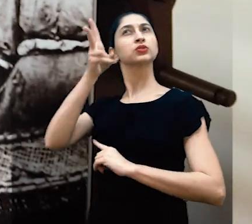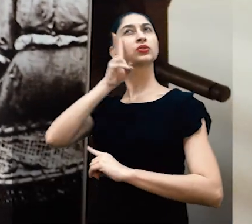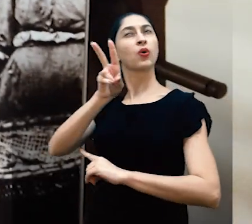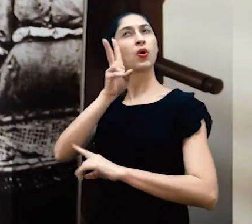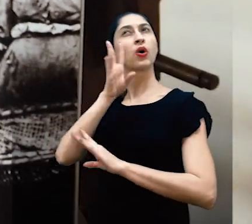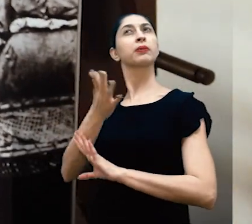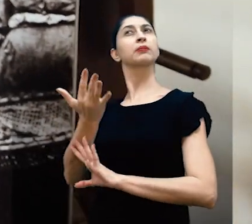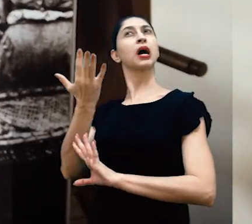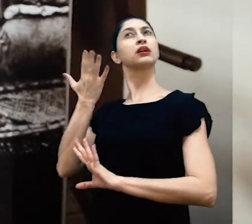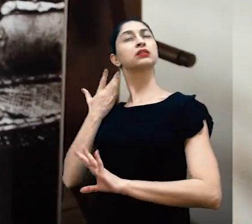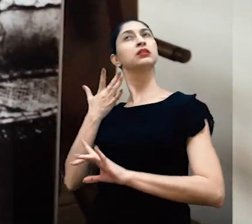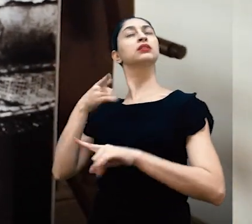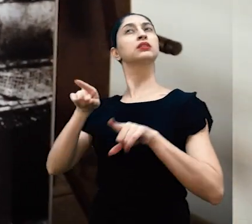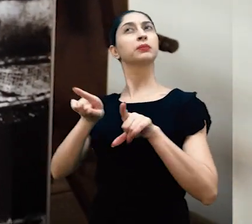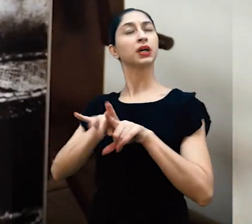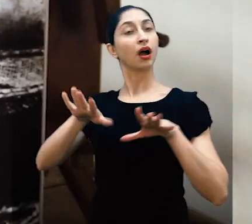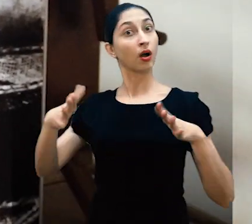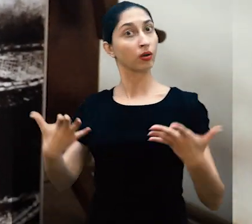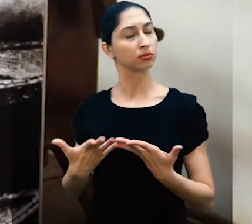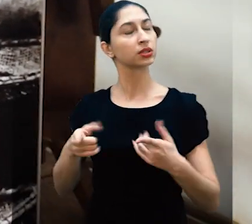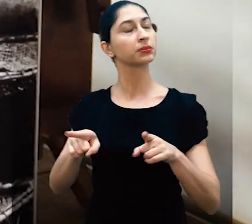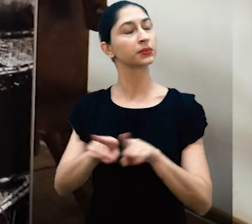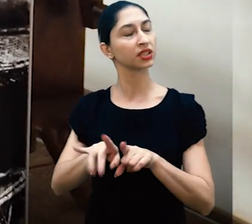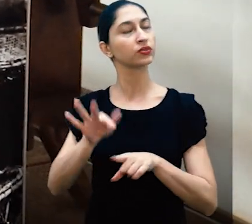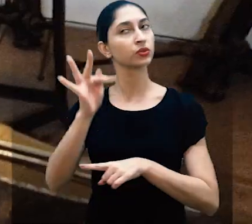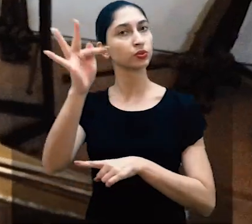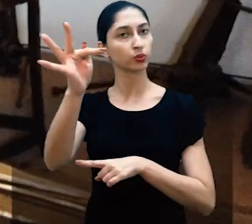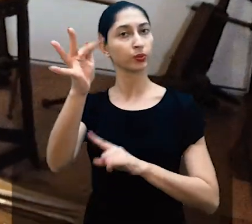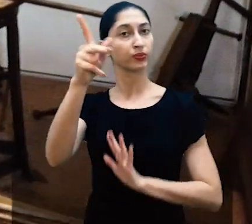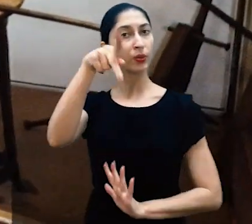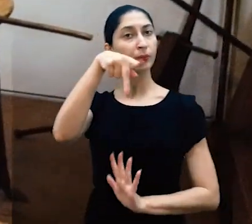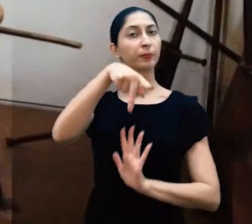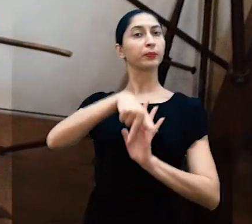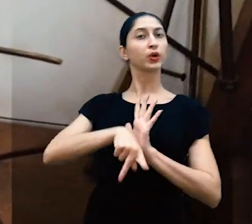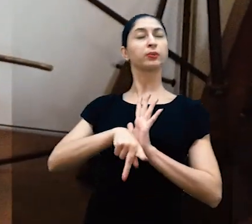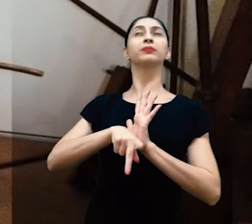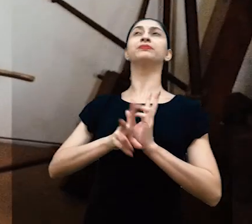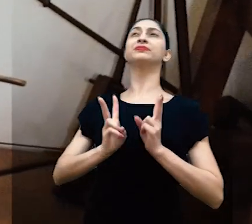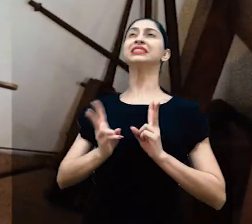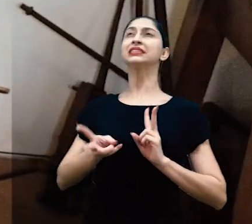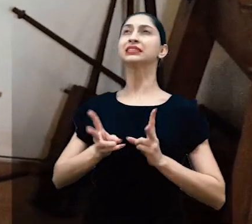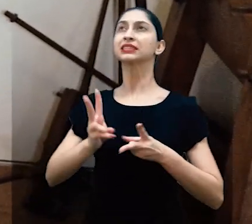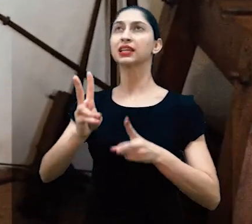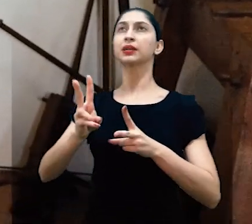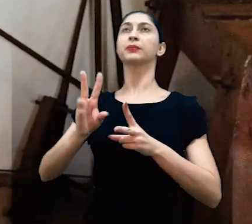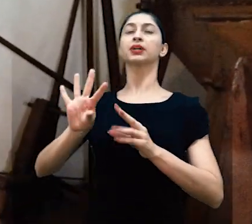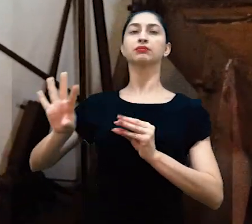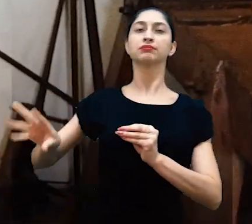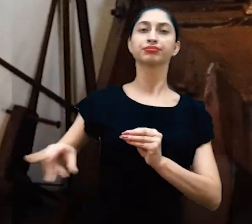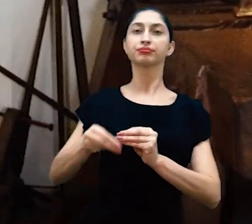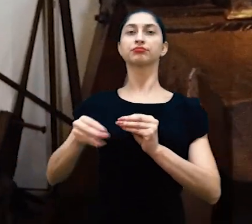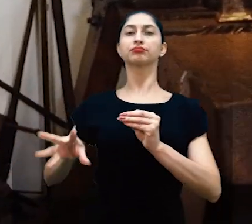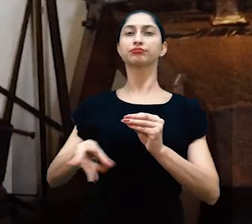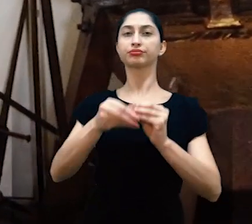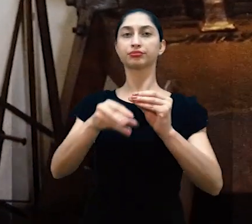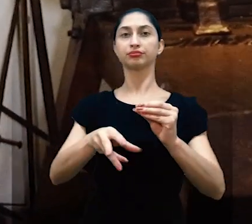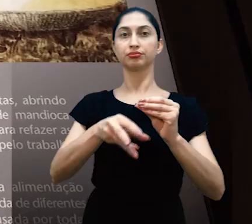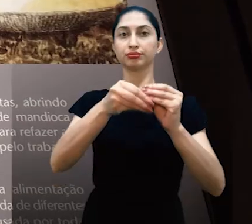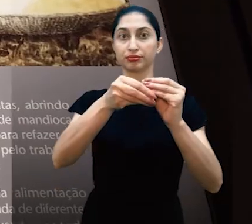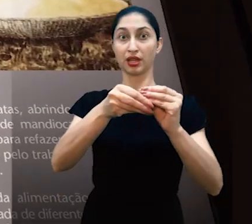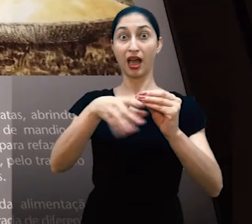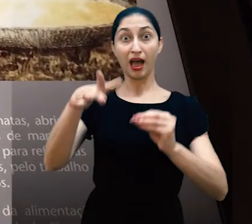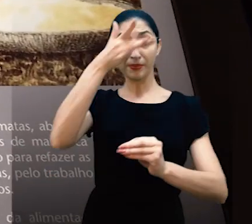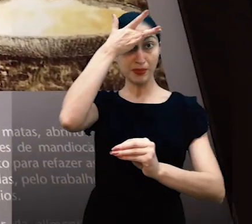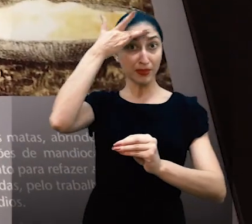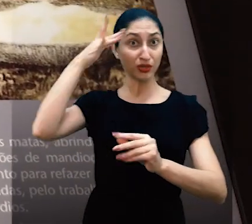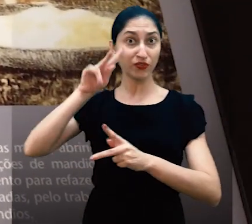tempo. Passado, presente e futuro. É um projeto de permanente construção. Ele se realiza